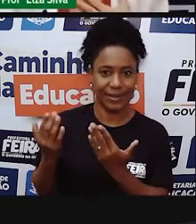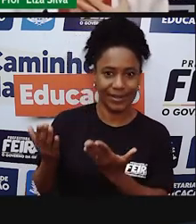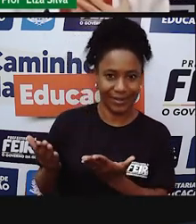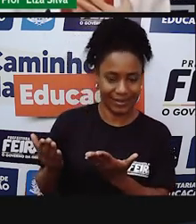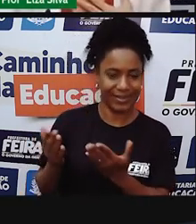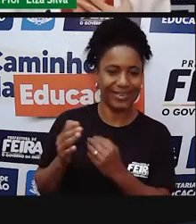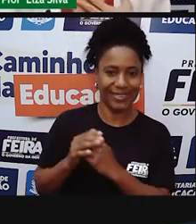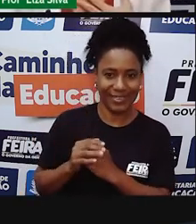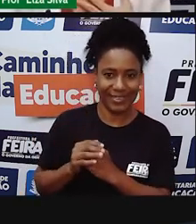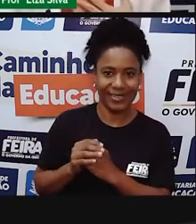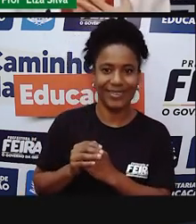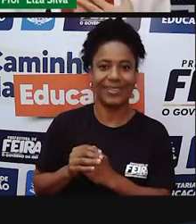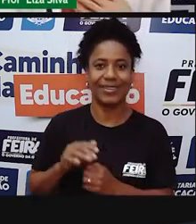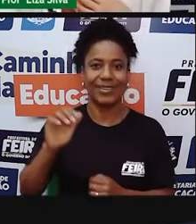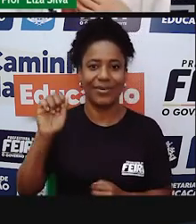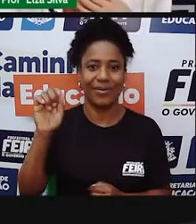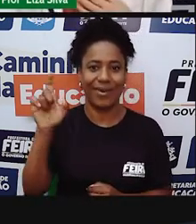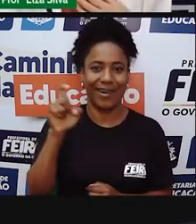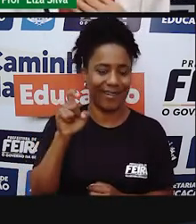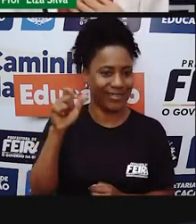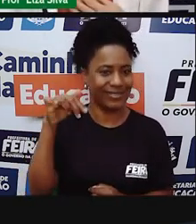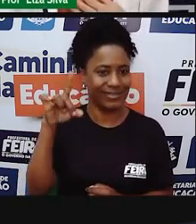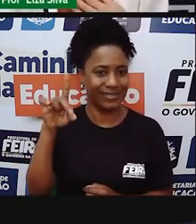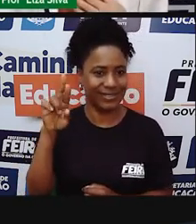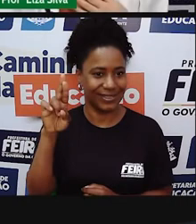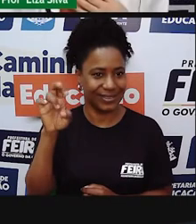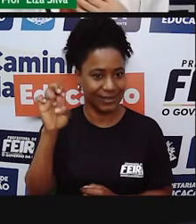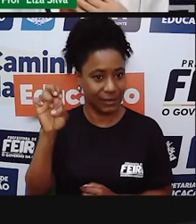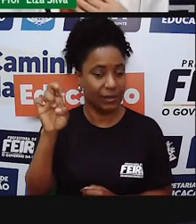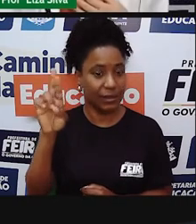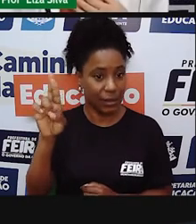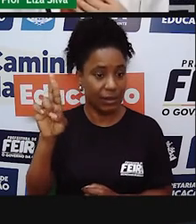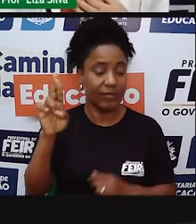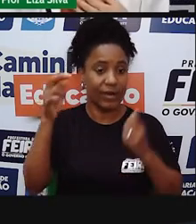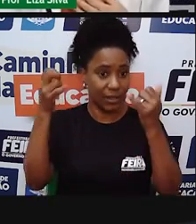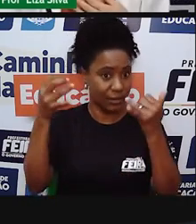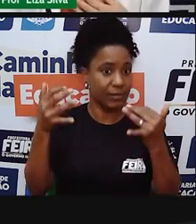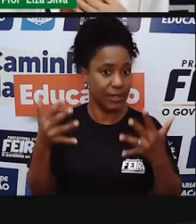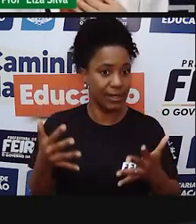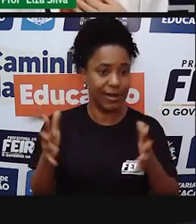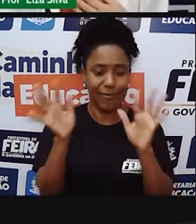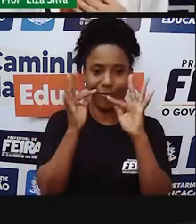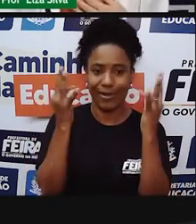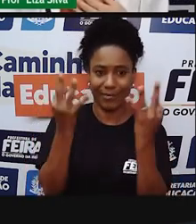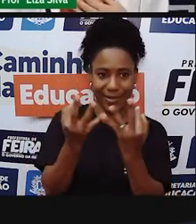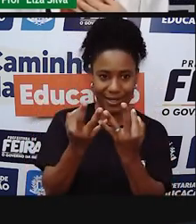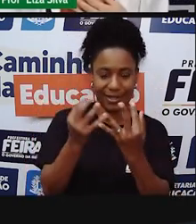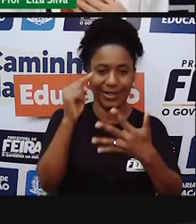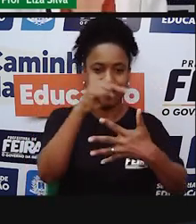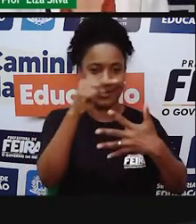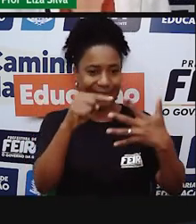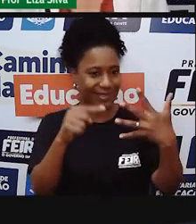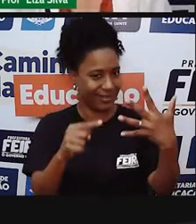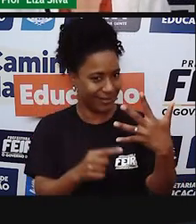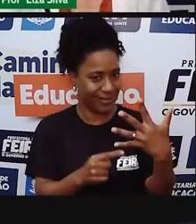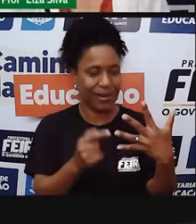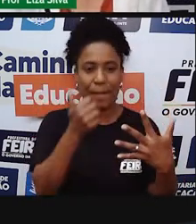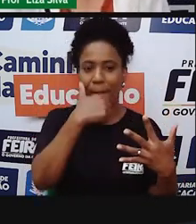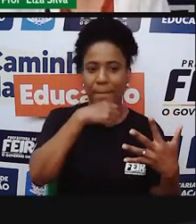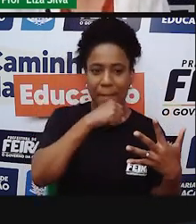família dele para nós. Então, vejamos que Alex, os pais de Alex,